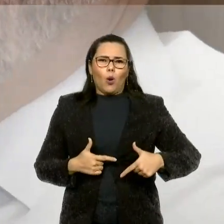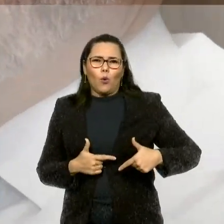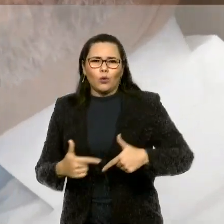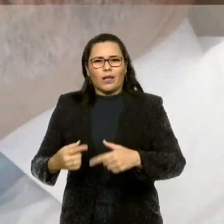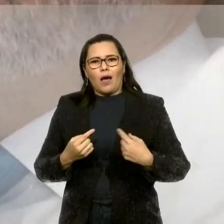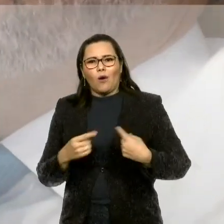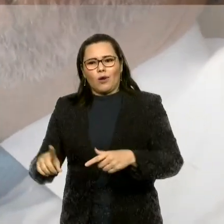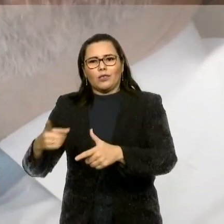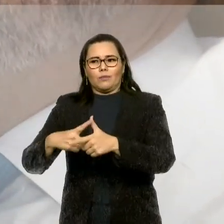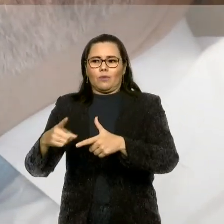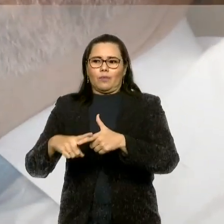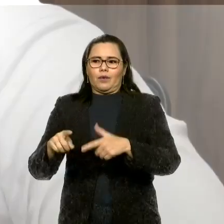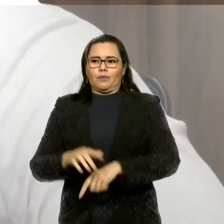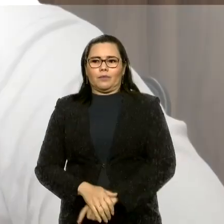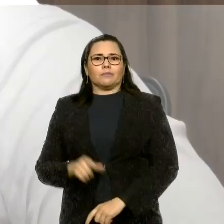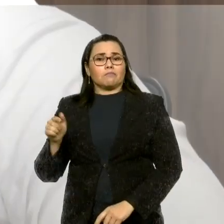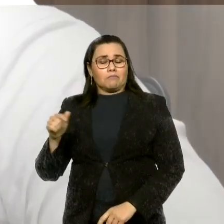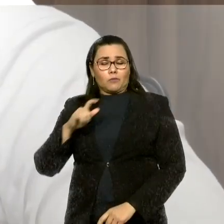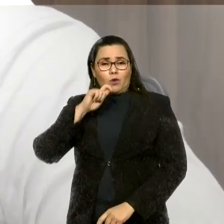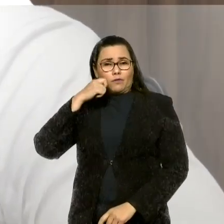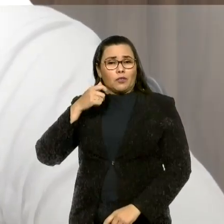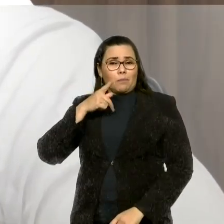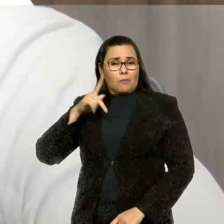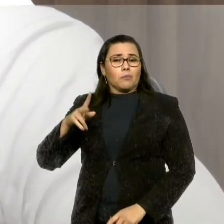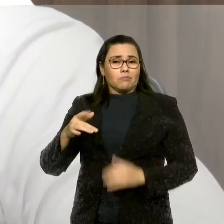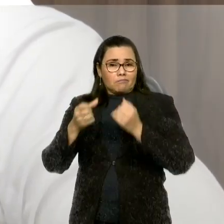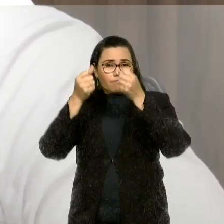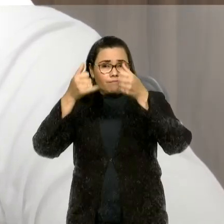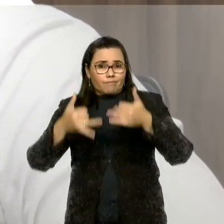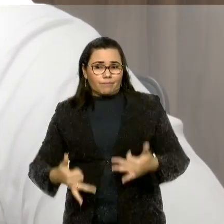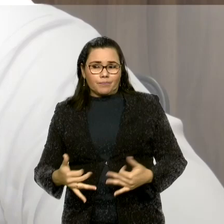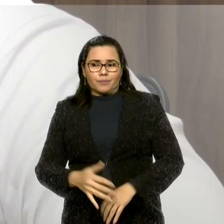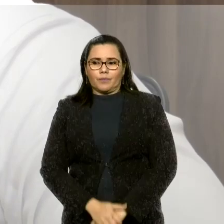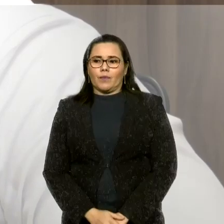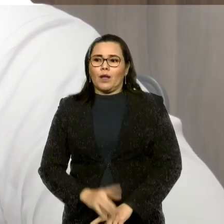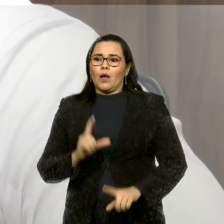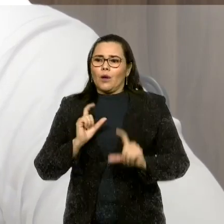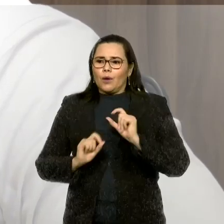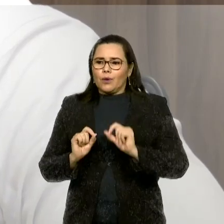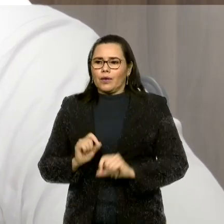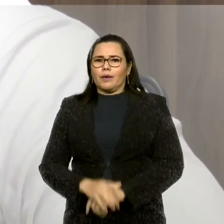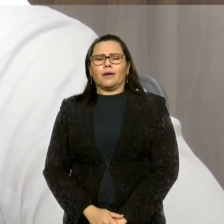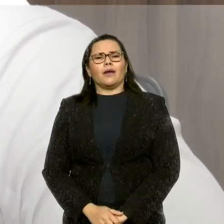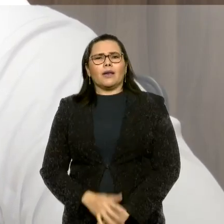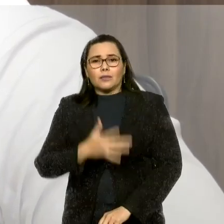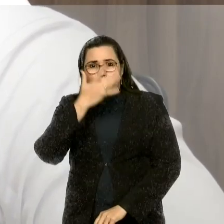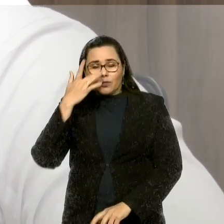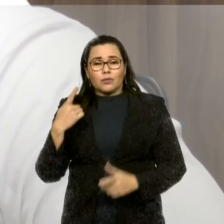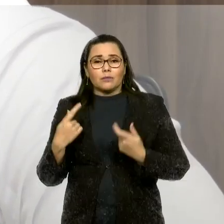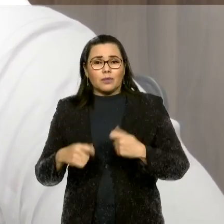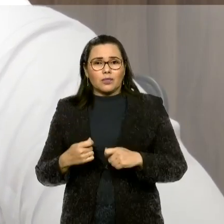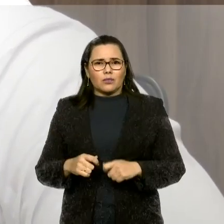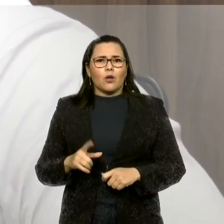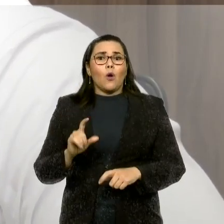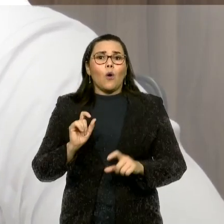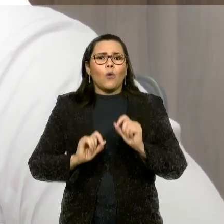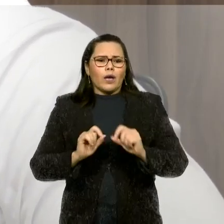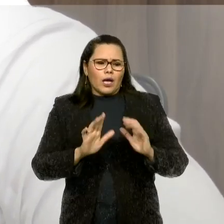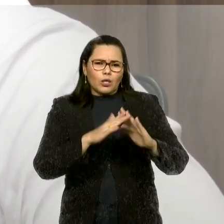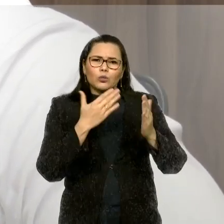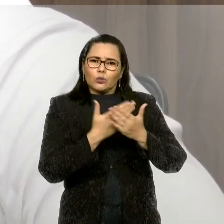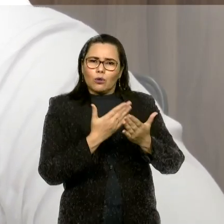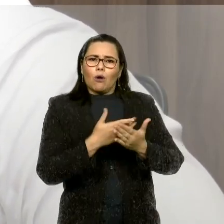ressalta o defensor público e que nós tenos equipamentos públicos também que fiem cada vez mais atentos que nós tenhamos escolas Preparadas para